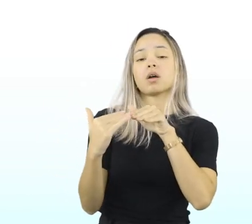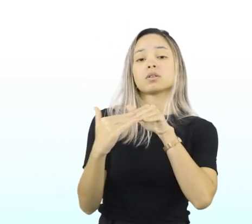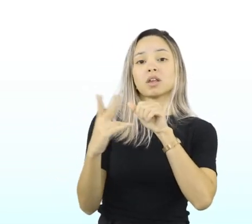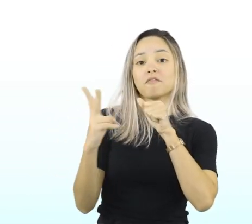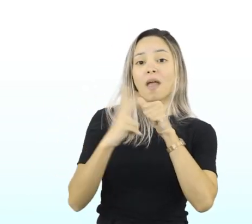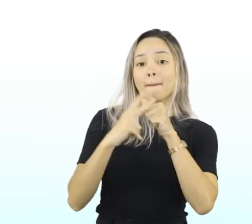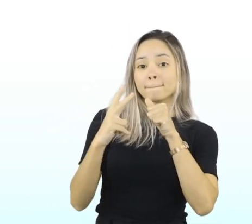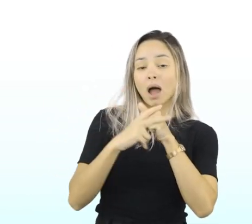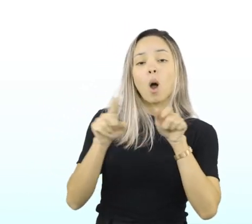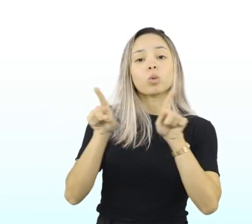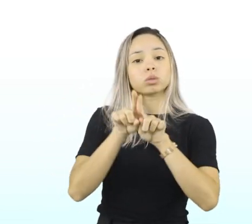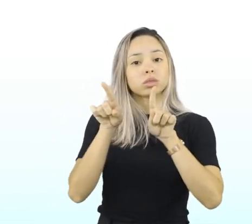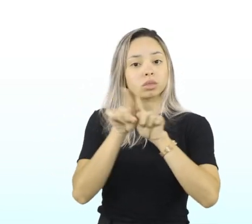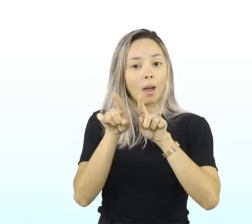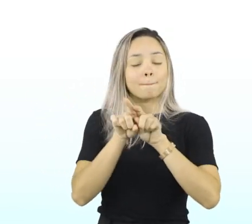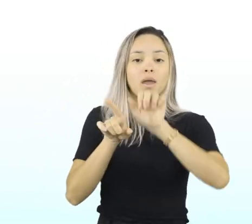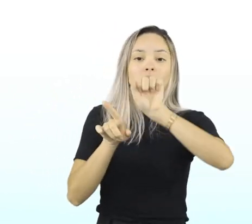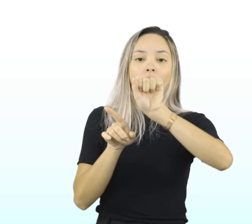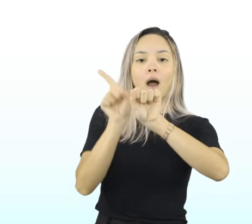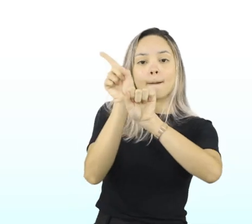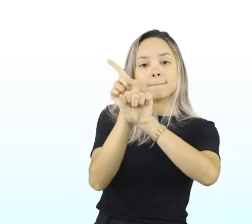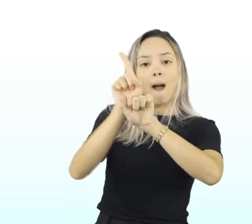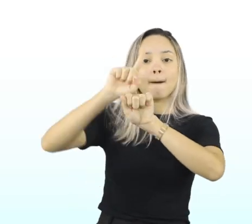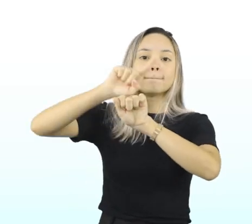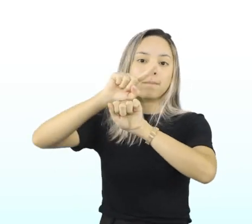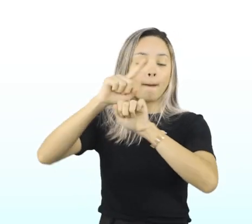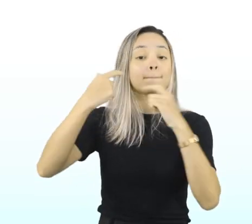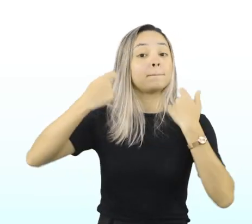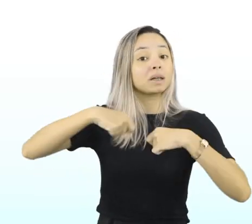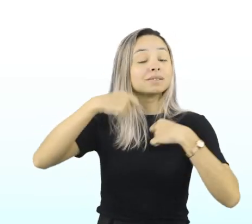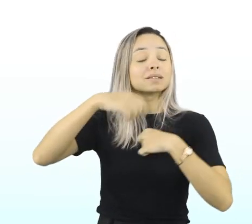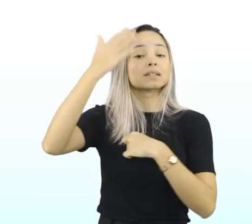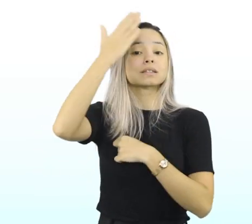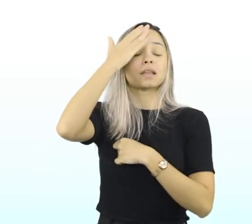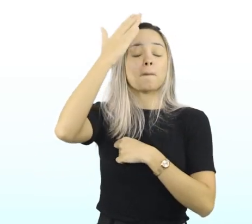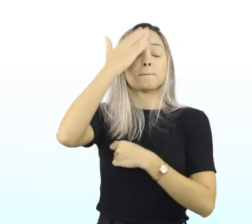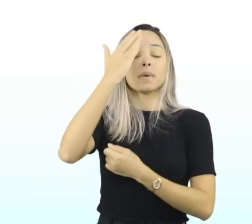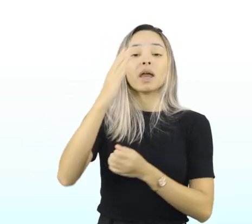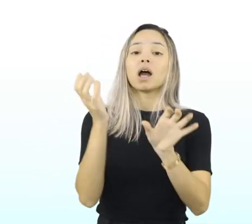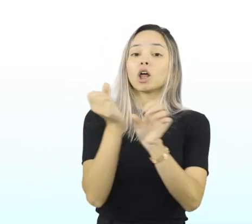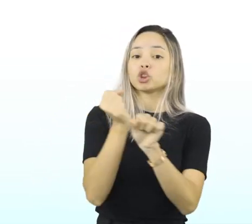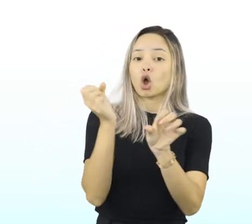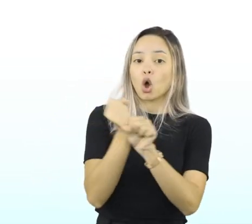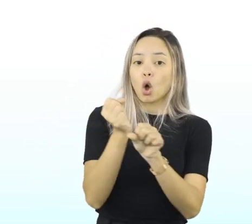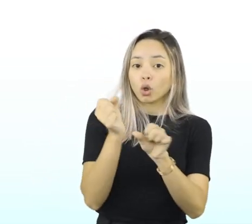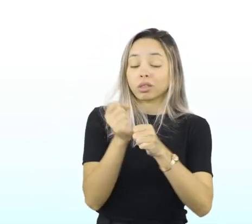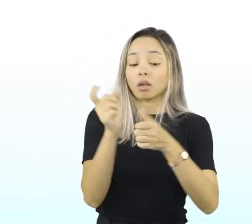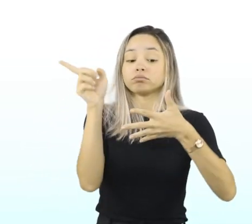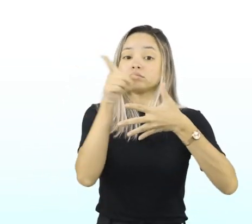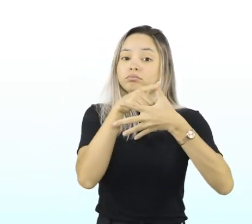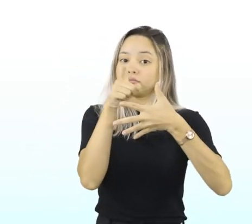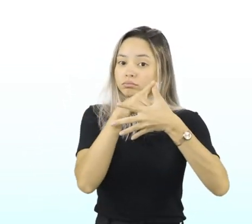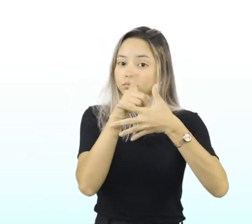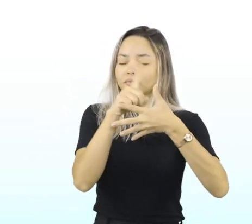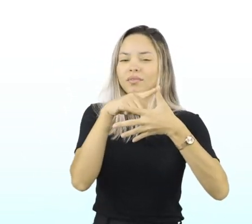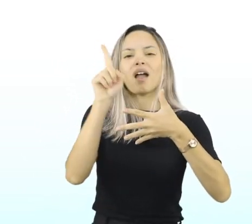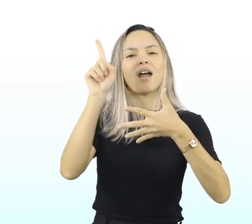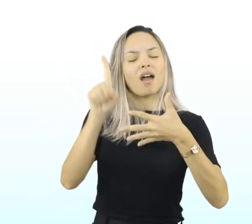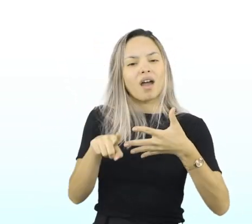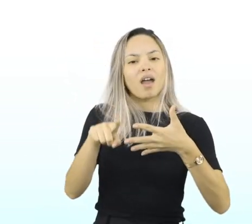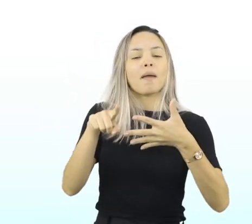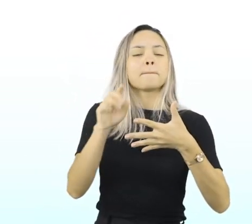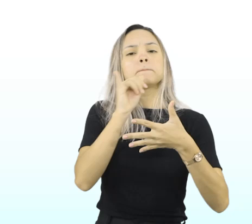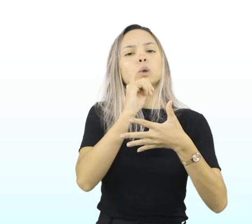a regência, o emprego da crase. Tudo isso aí vai refletir, né, na nota, na competência